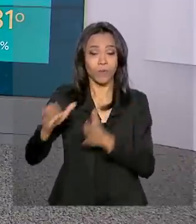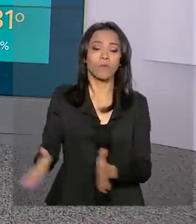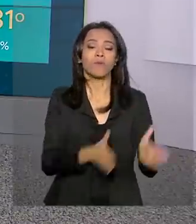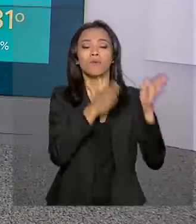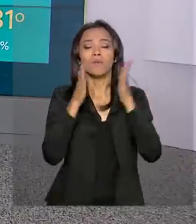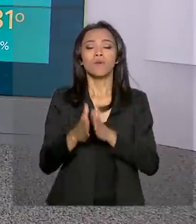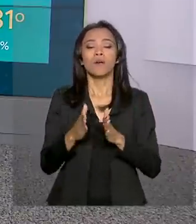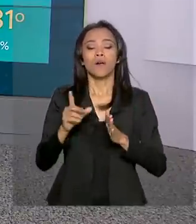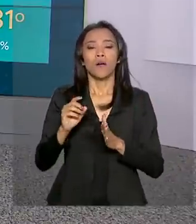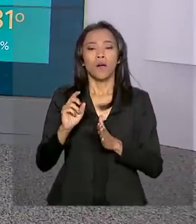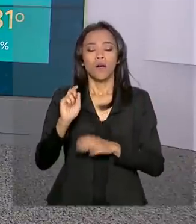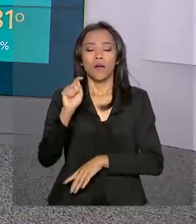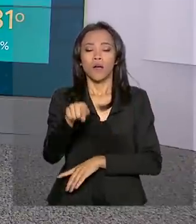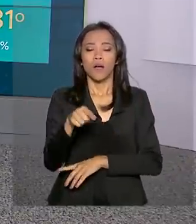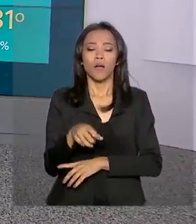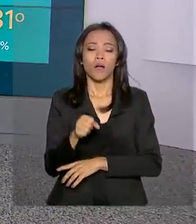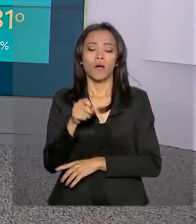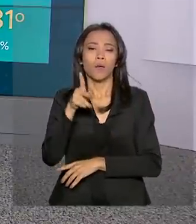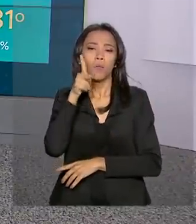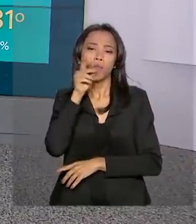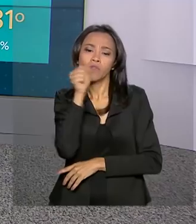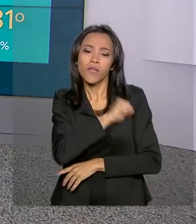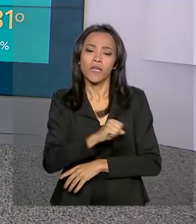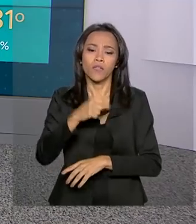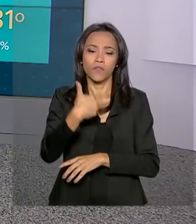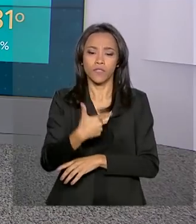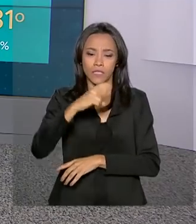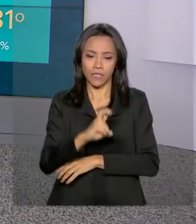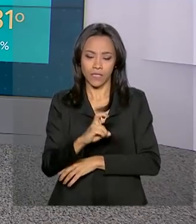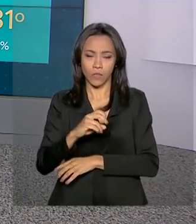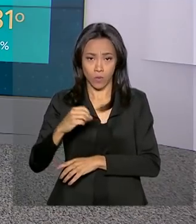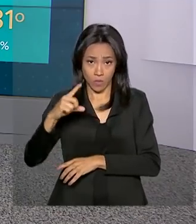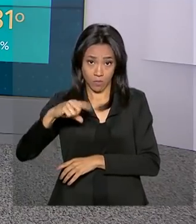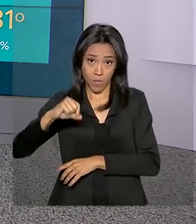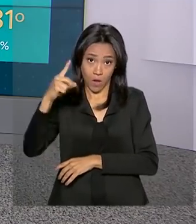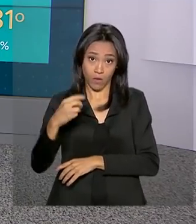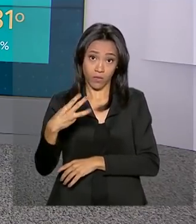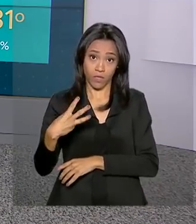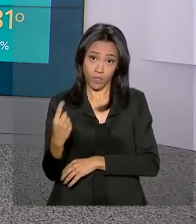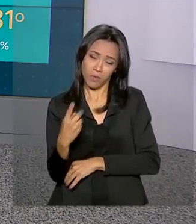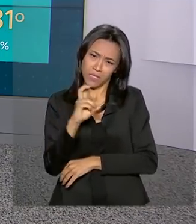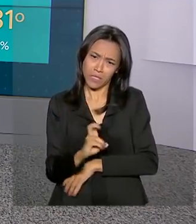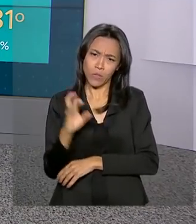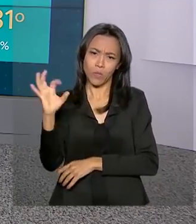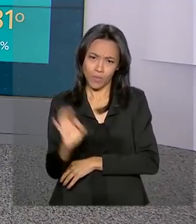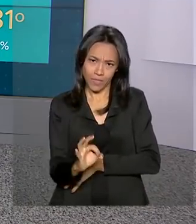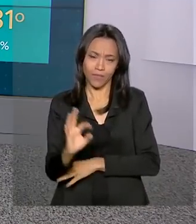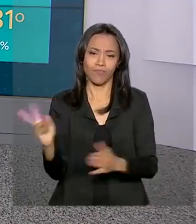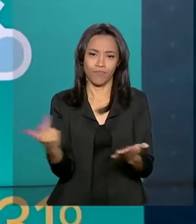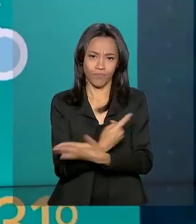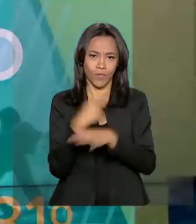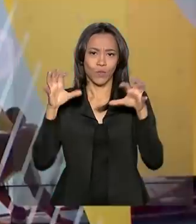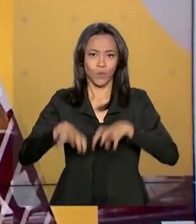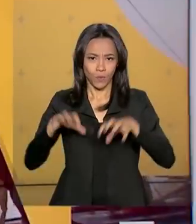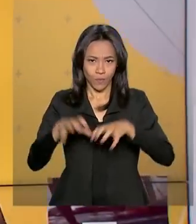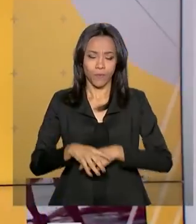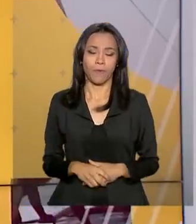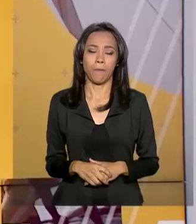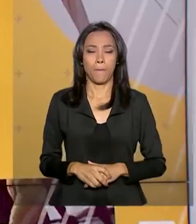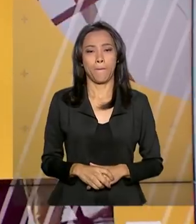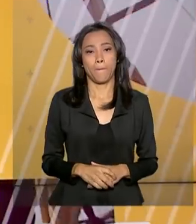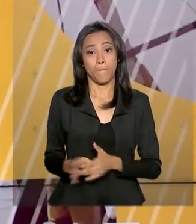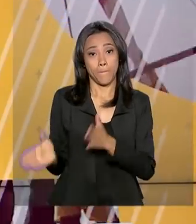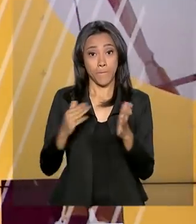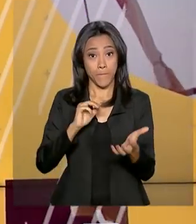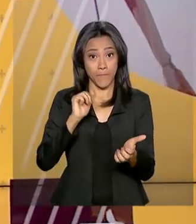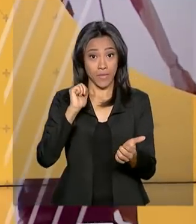Porto Velho, mínima de 25, máxima de 31 graus e 5% de possibilidade de chuva.